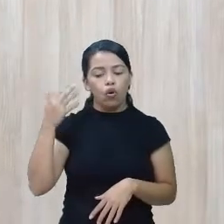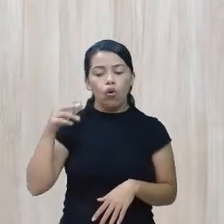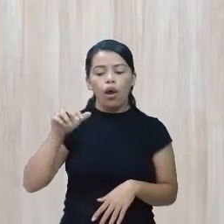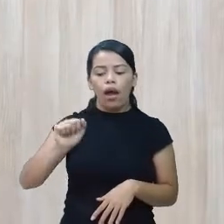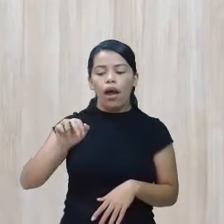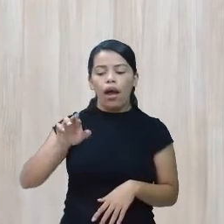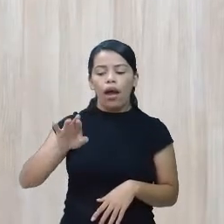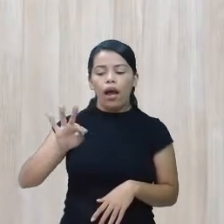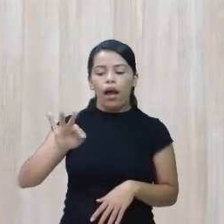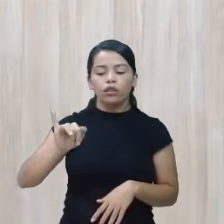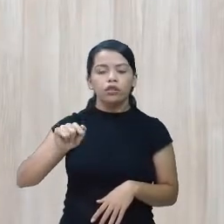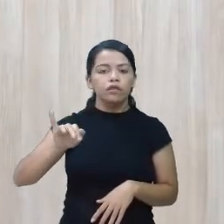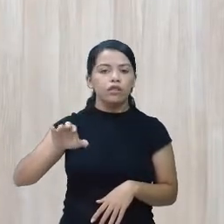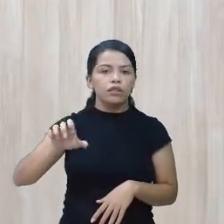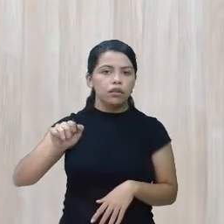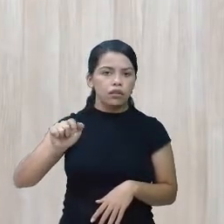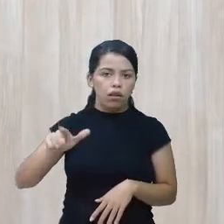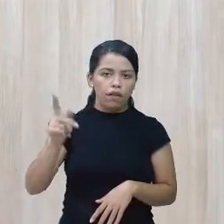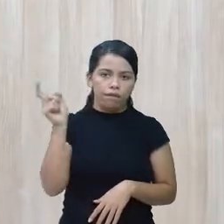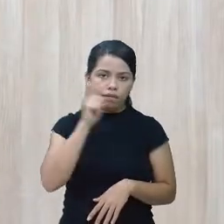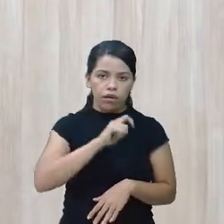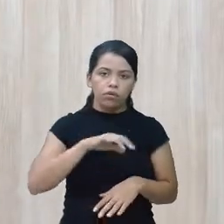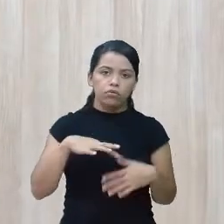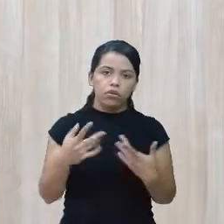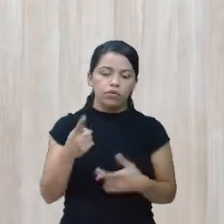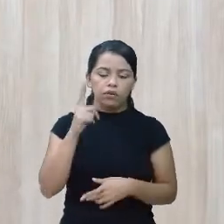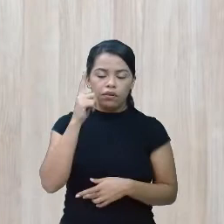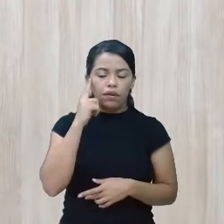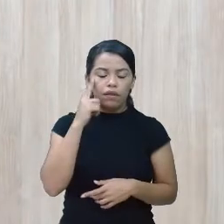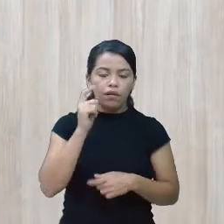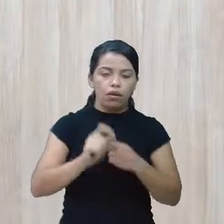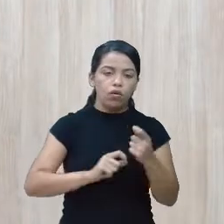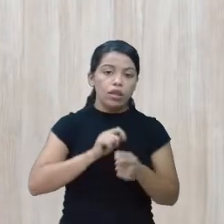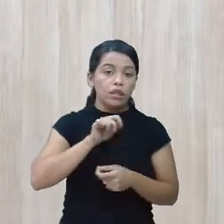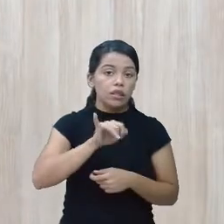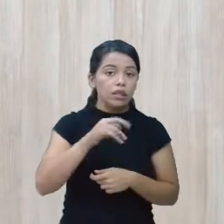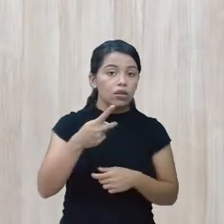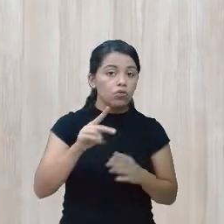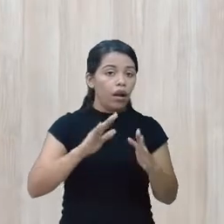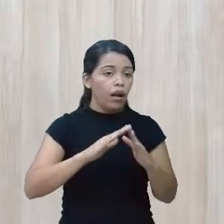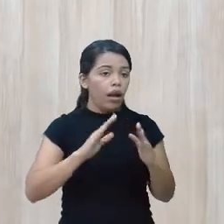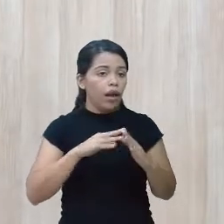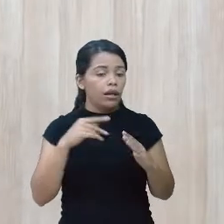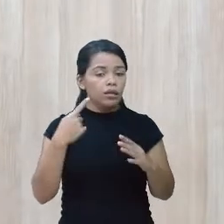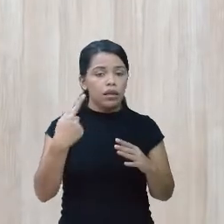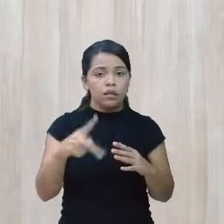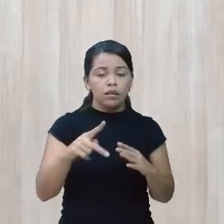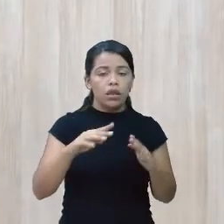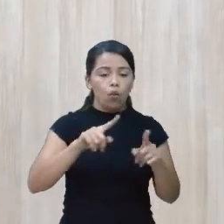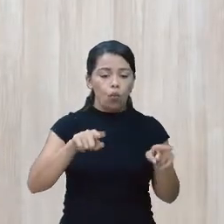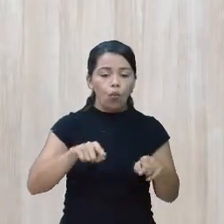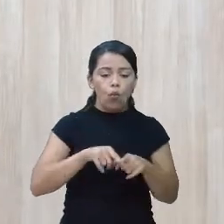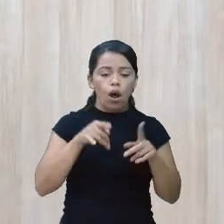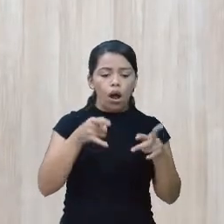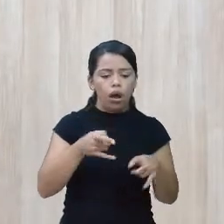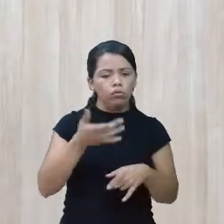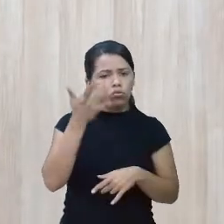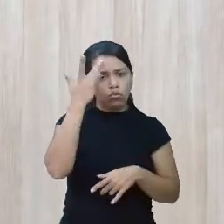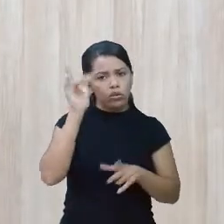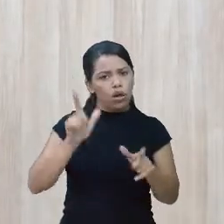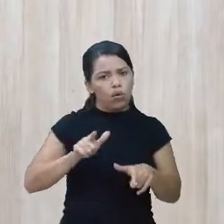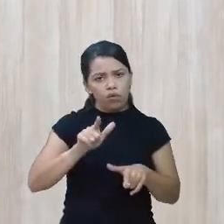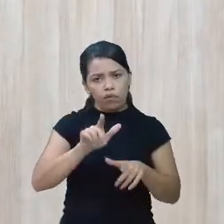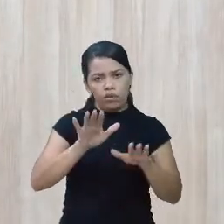vai contar e ver se a sua paisagem sonora na sua casa, no seu quarto, sei lá onde você estiver, ela é